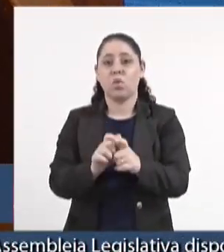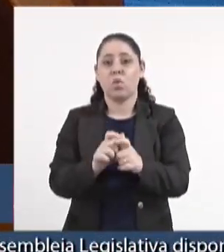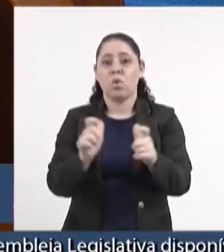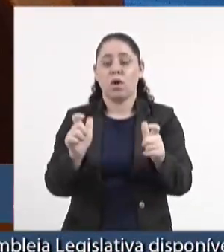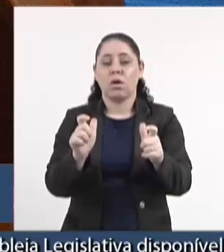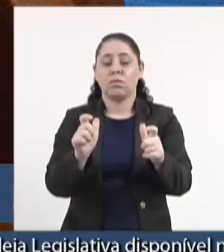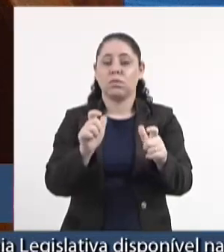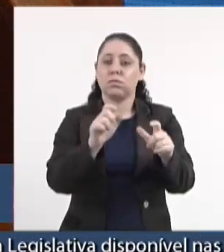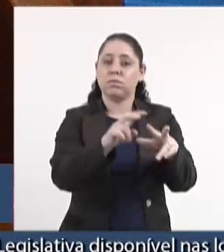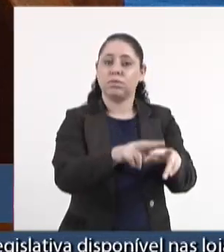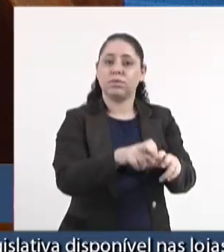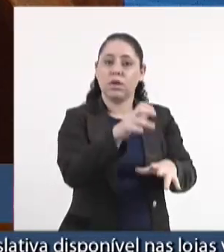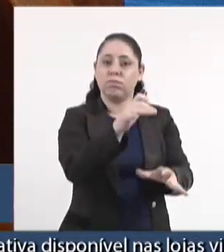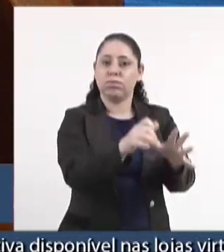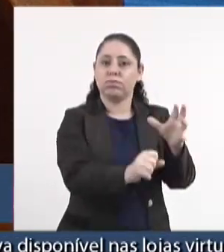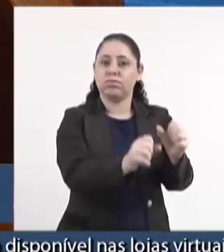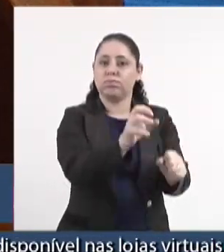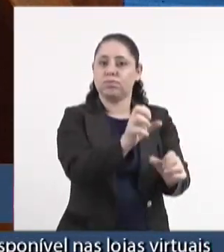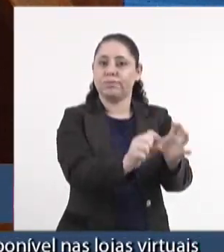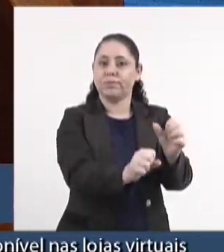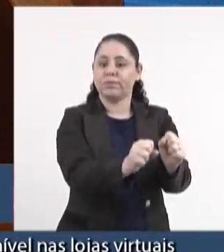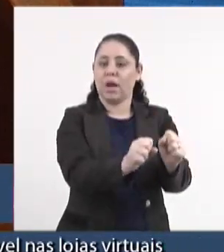da produção do leite,